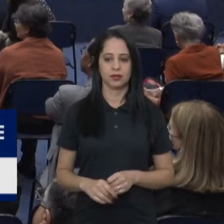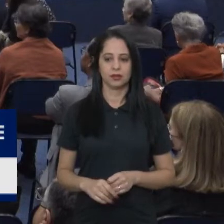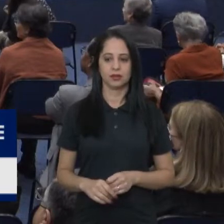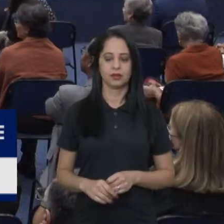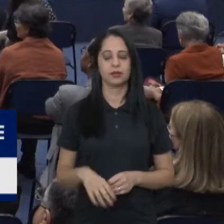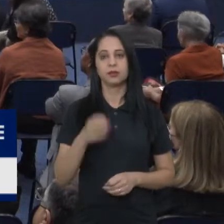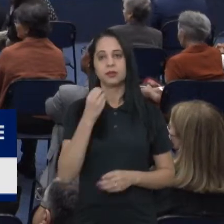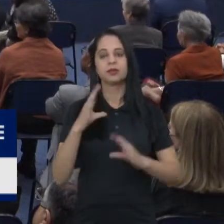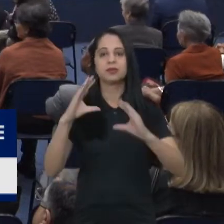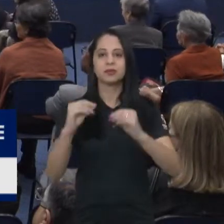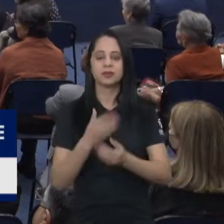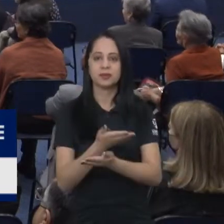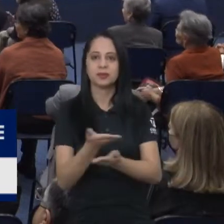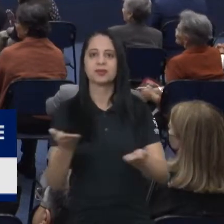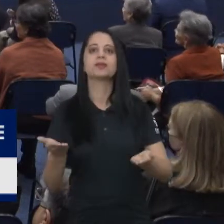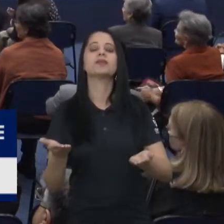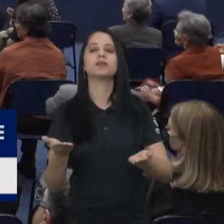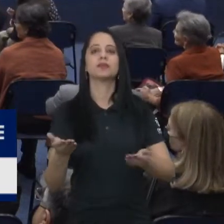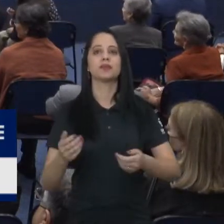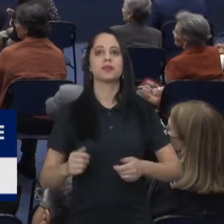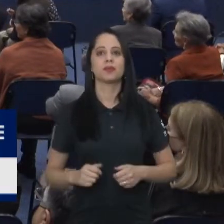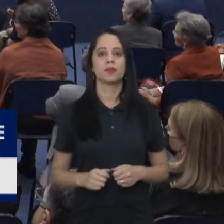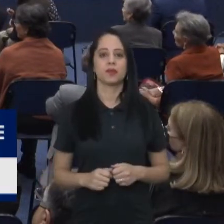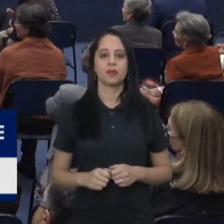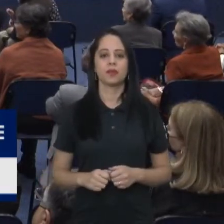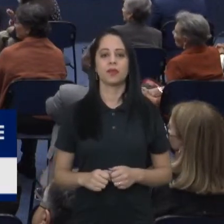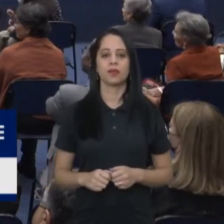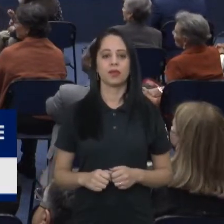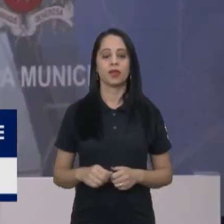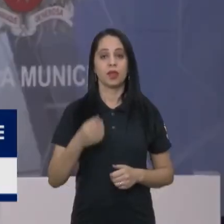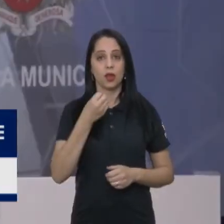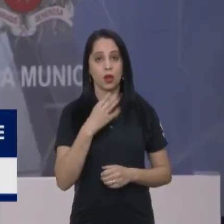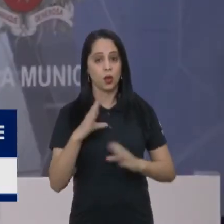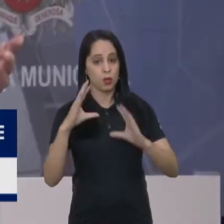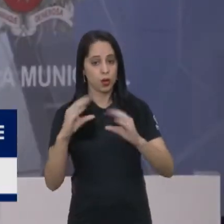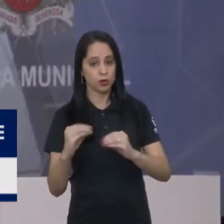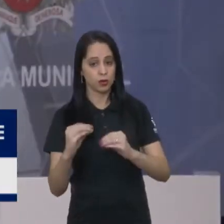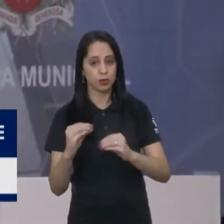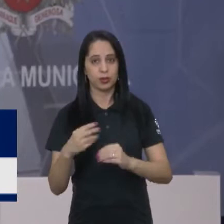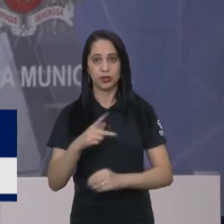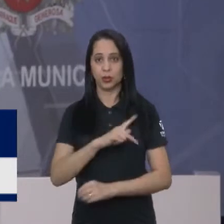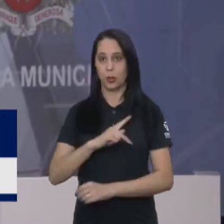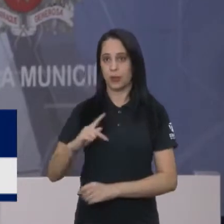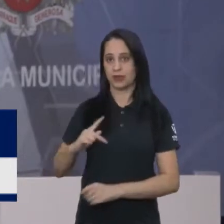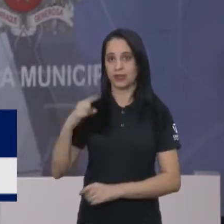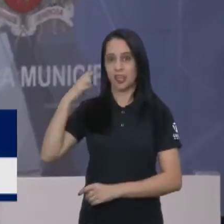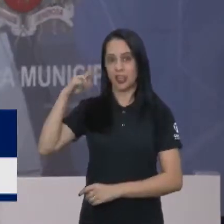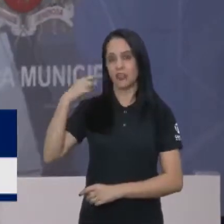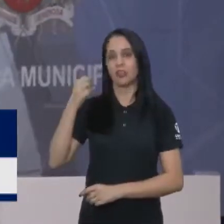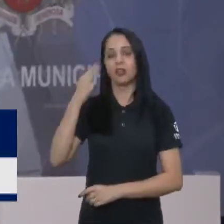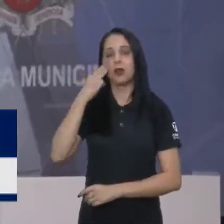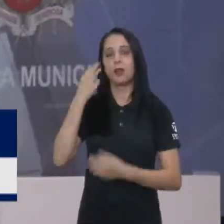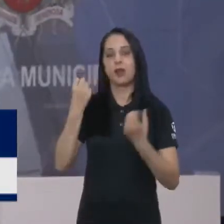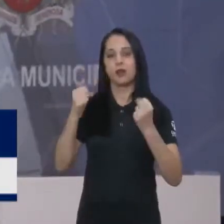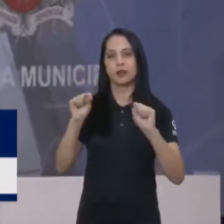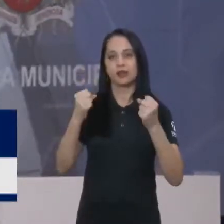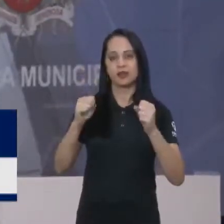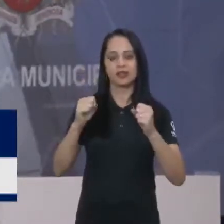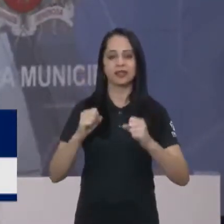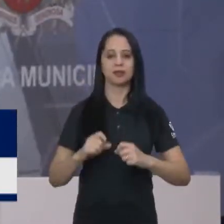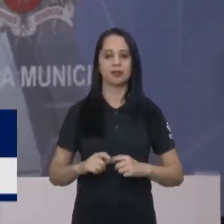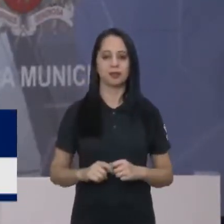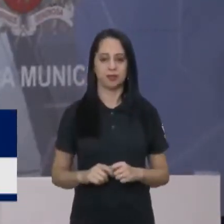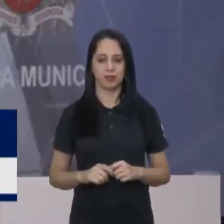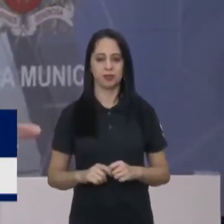Boa noite a todos, a todas. Boa noite ao nosso presidente, vereador Marcão, nessa cerimônia.